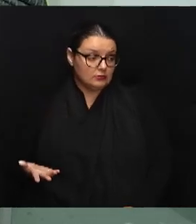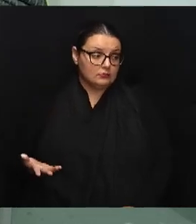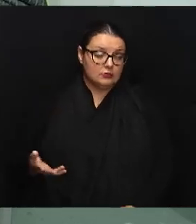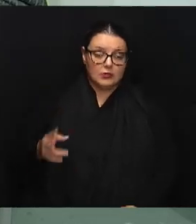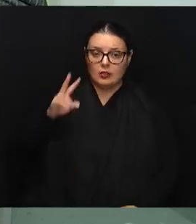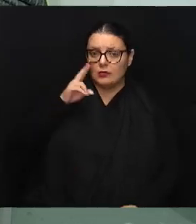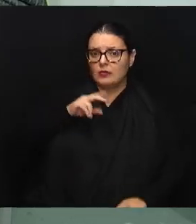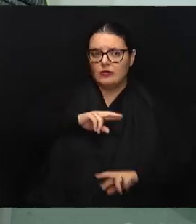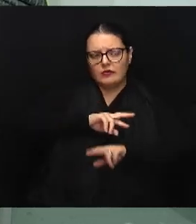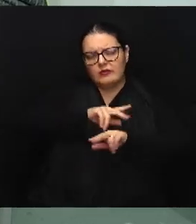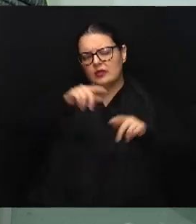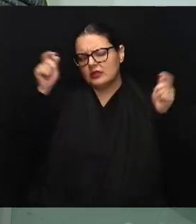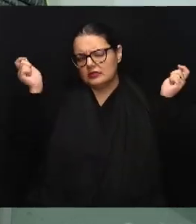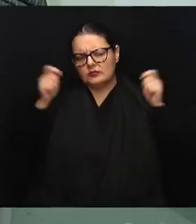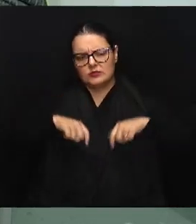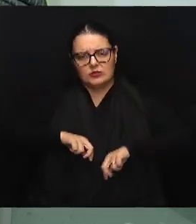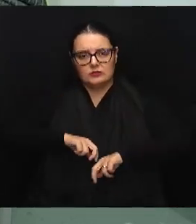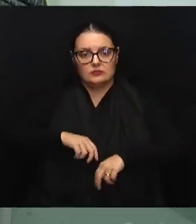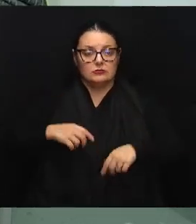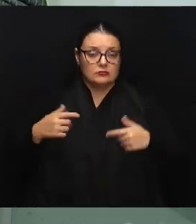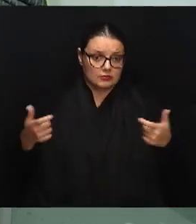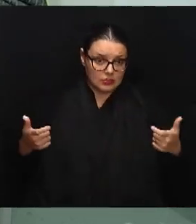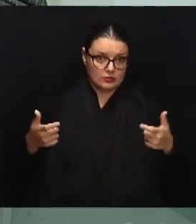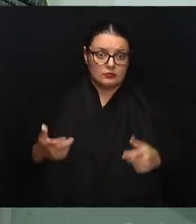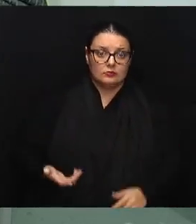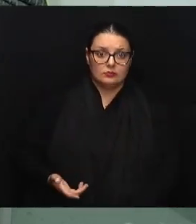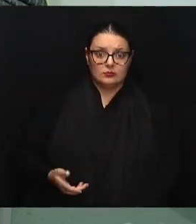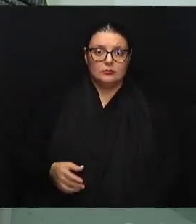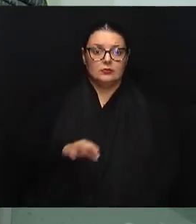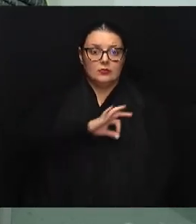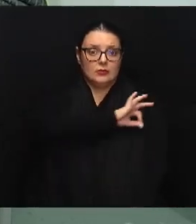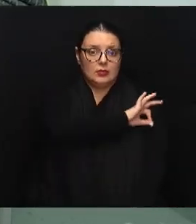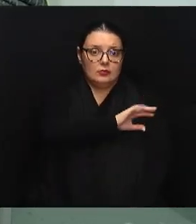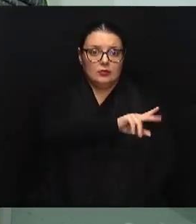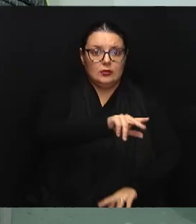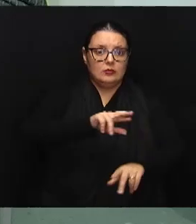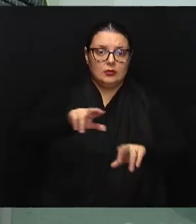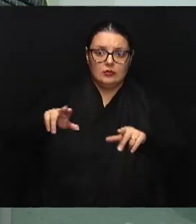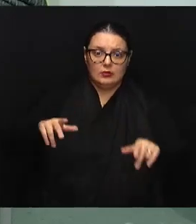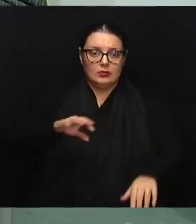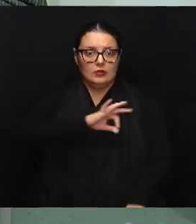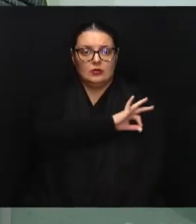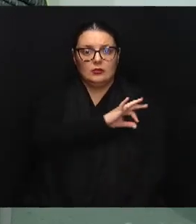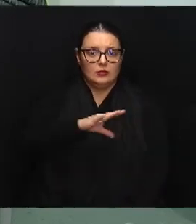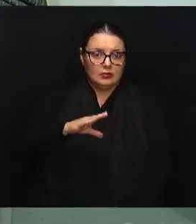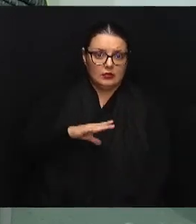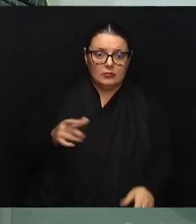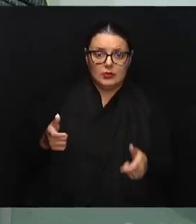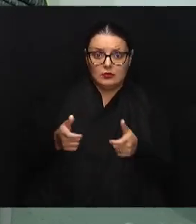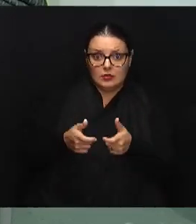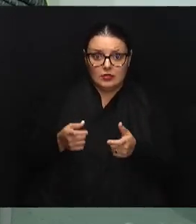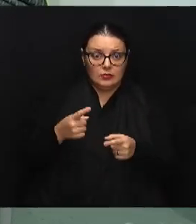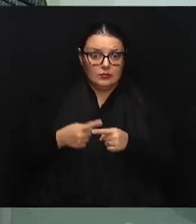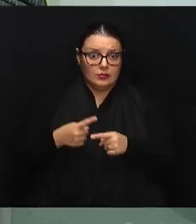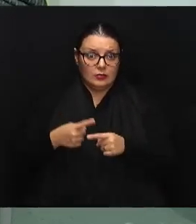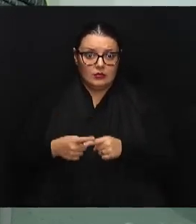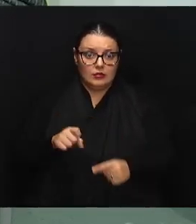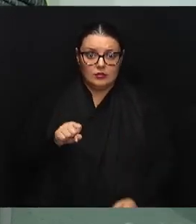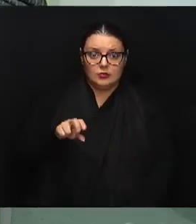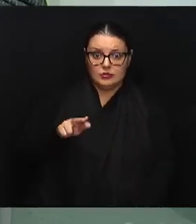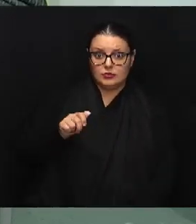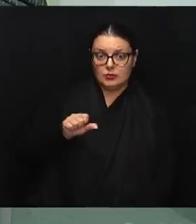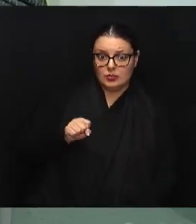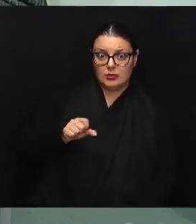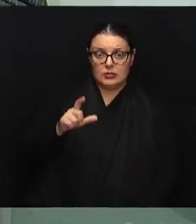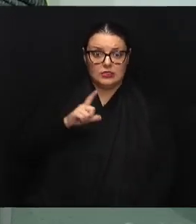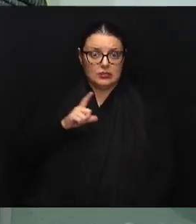possibilidade imensa, não é? E prefeituras, as prefeituras de municípios pequenos, porque com os SUAS, não é? Nós temos